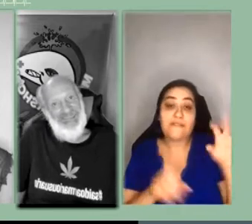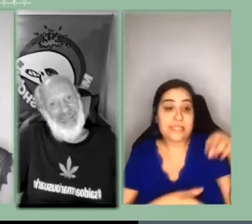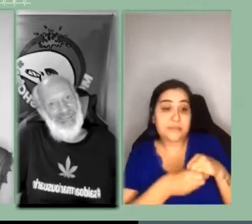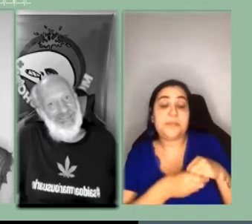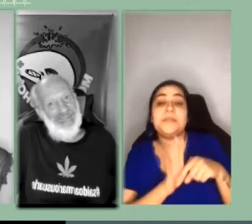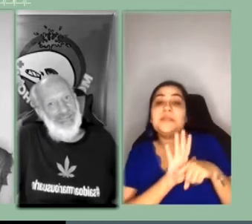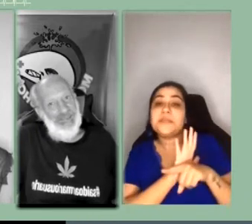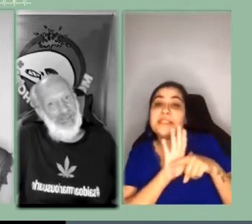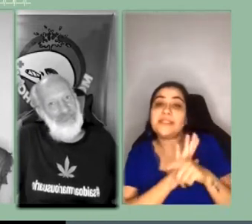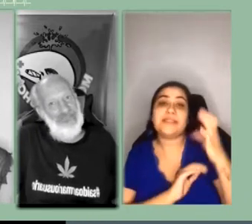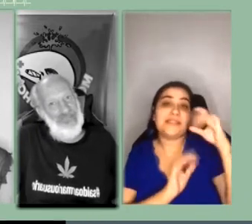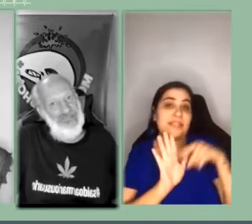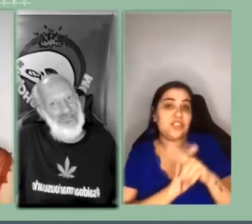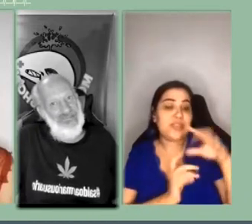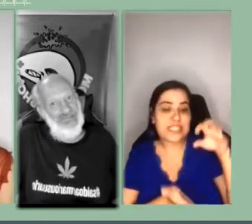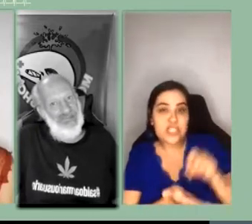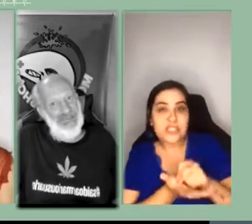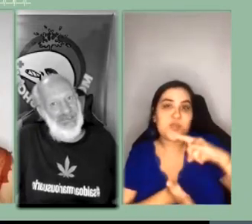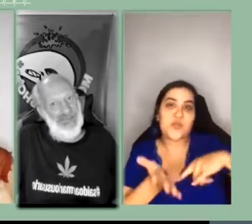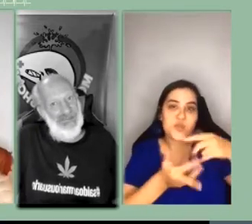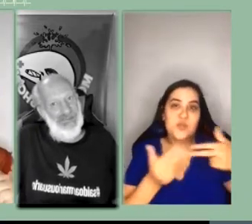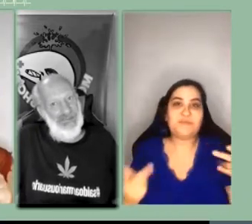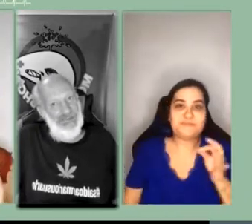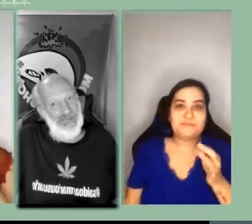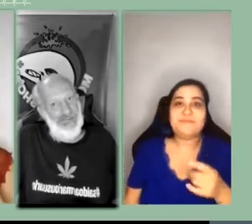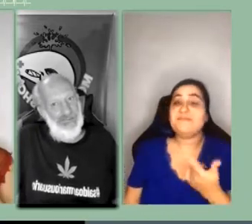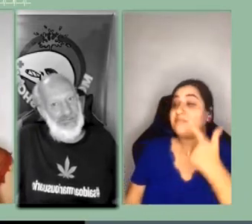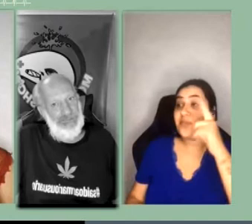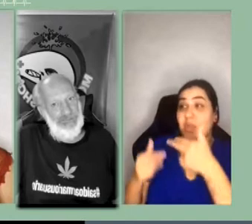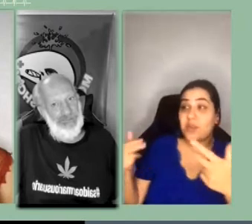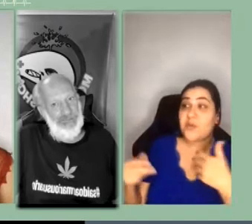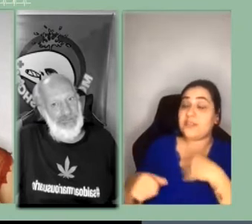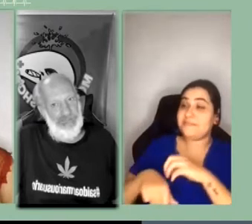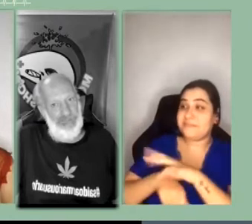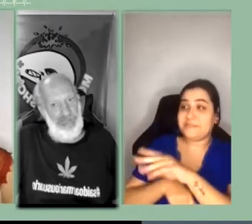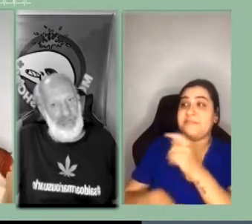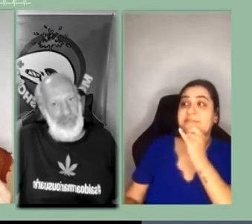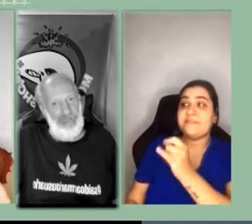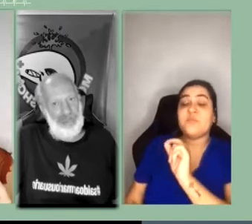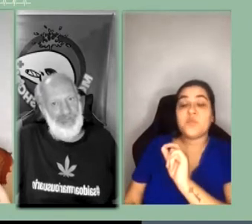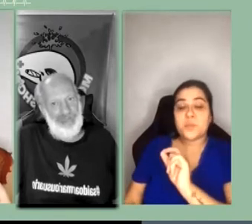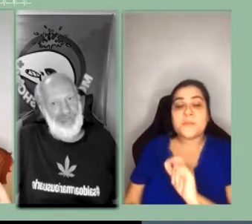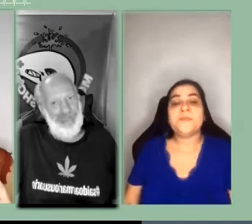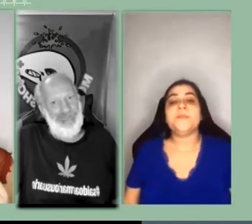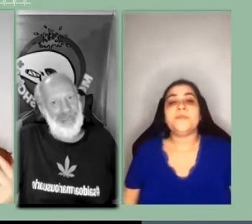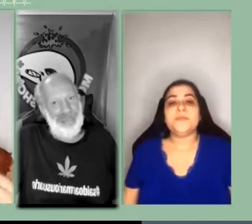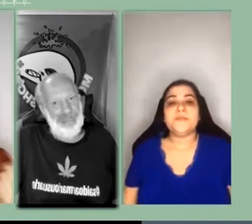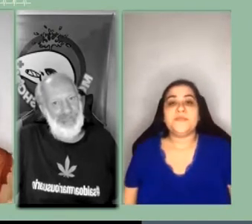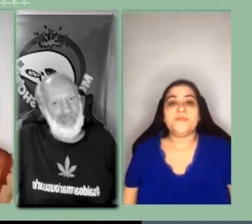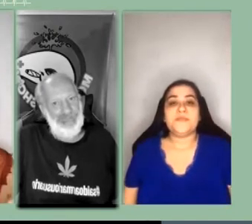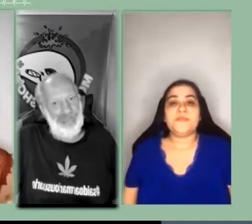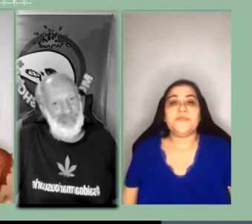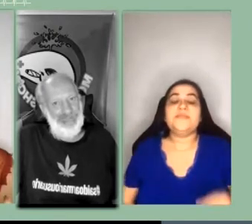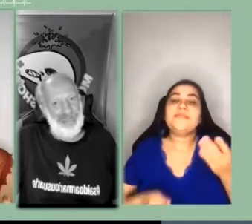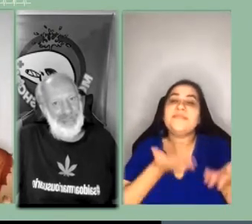registro e documentação dos casos. E outra coisa também que eu quero assim, salientar é que, além de tratar de